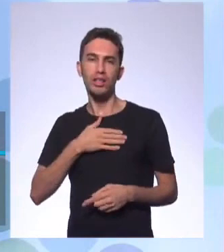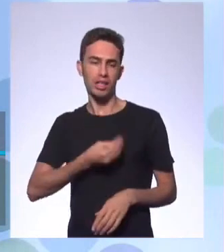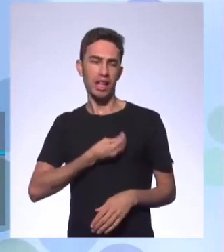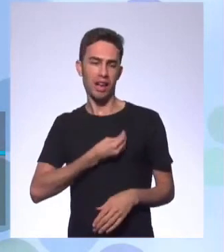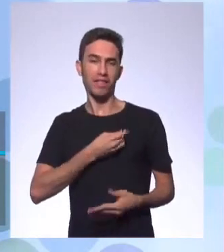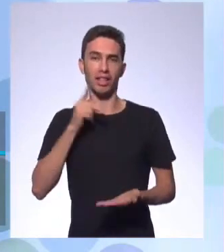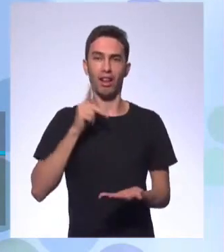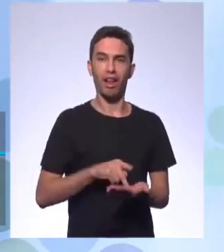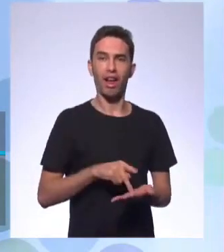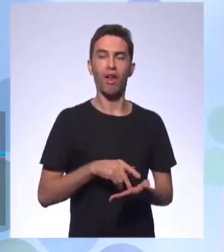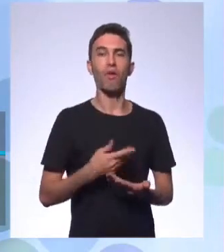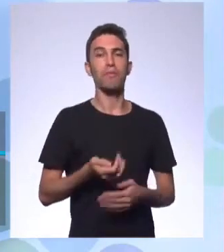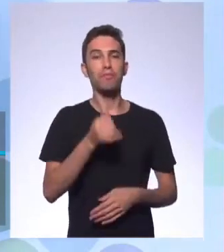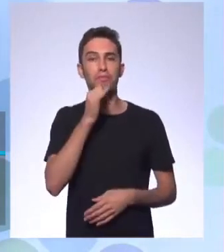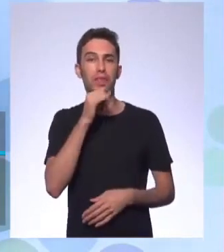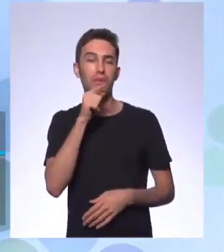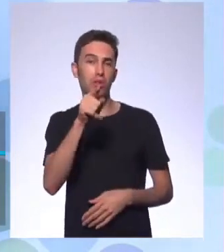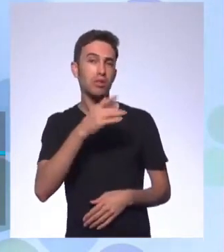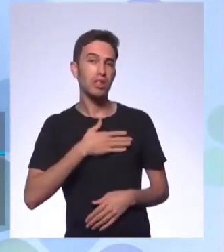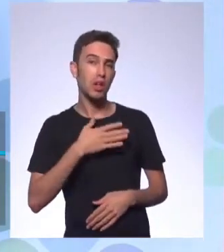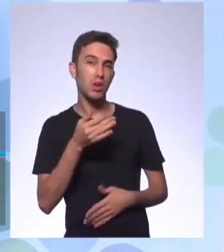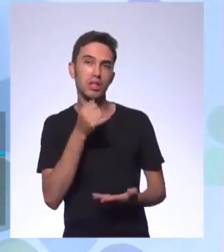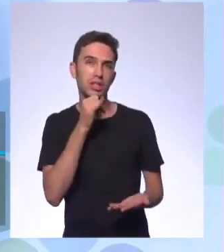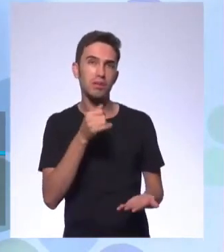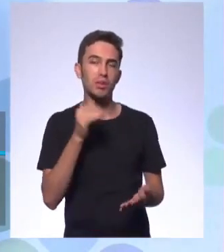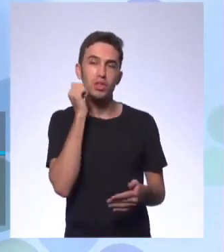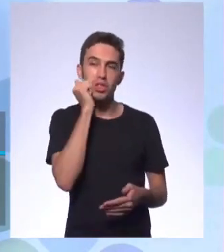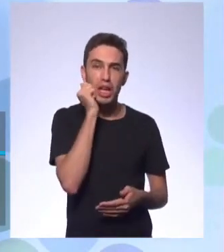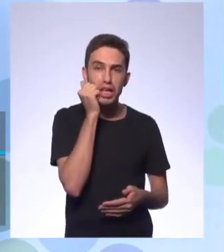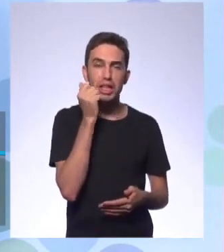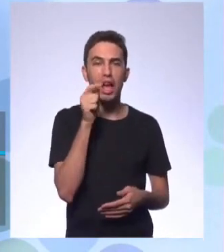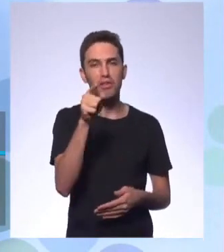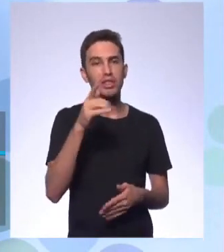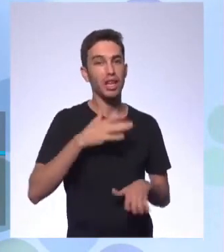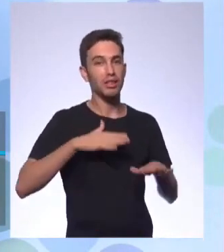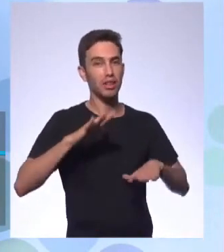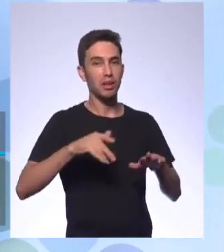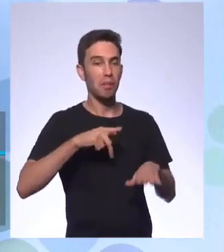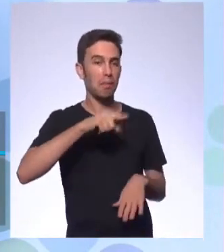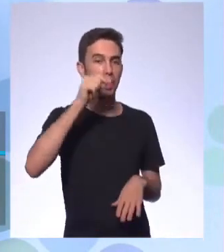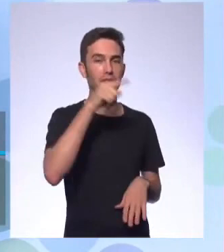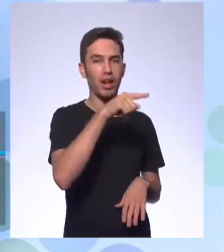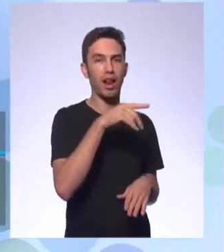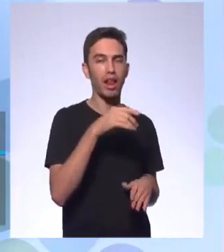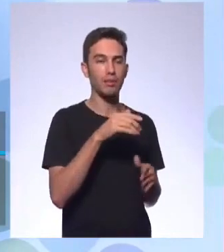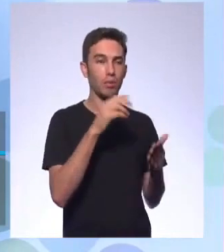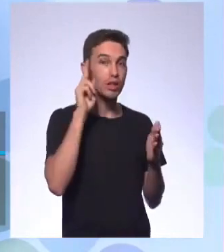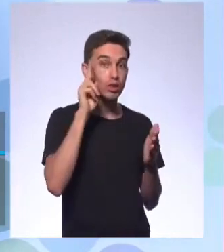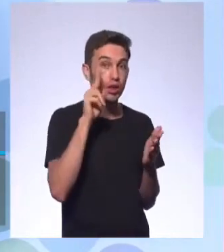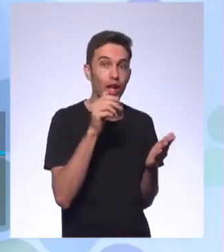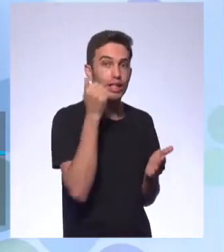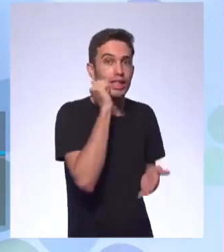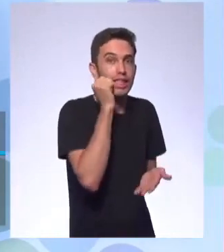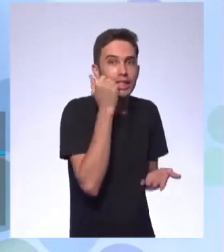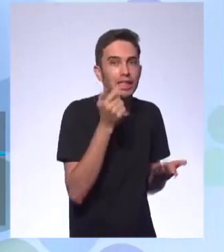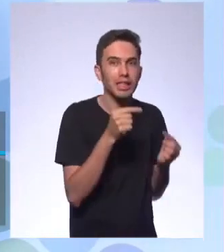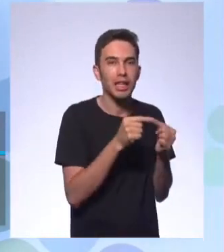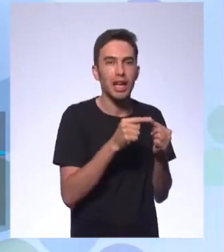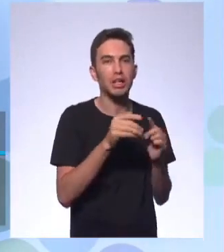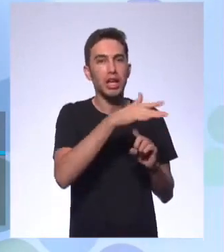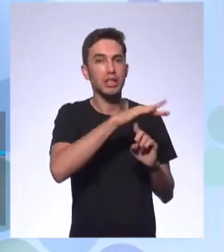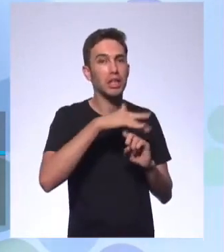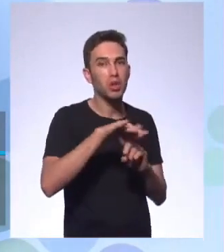na vida real. Se você gosta bastante de ciências, às vezes você prefere uma ficção científica ou então uma história mais ligada, sei lá, aos